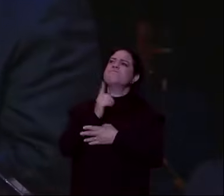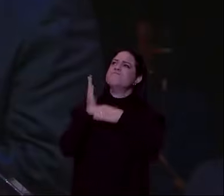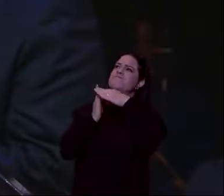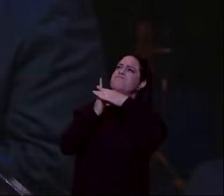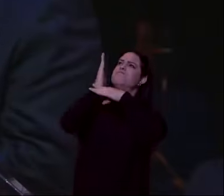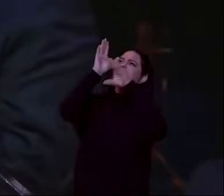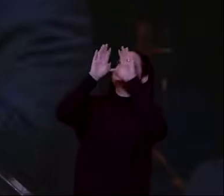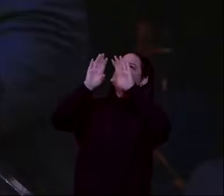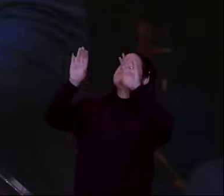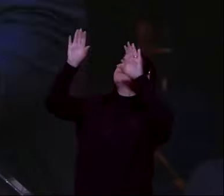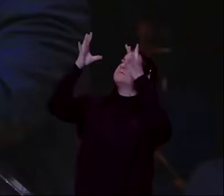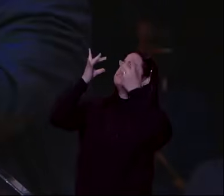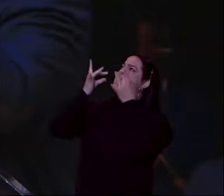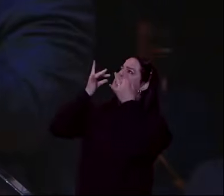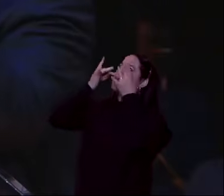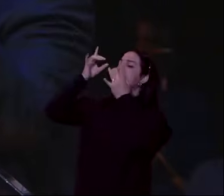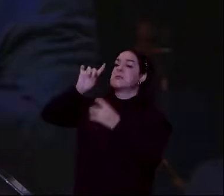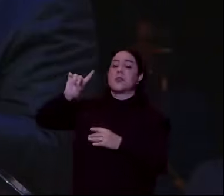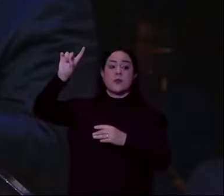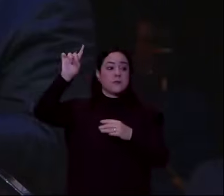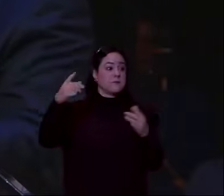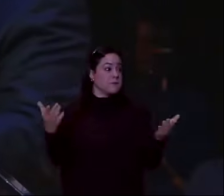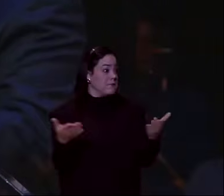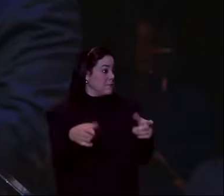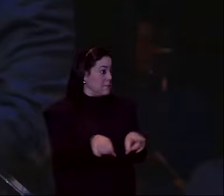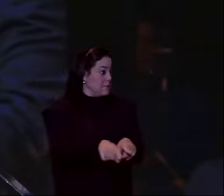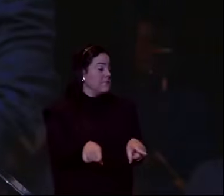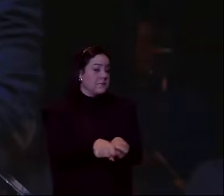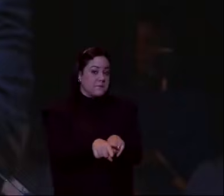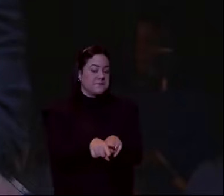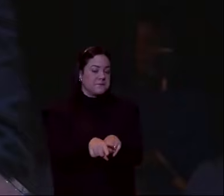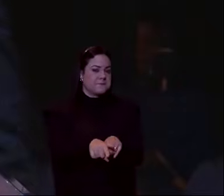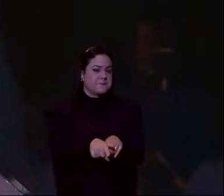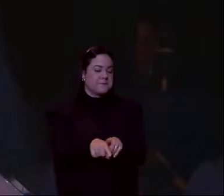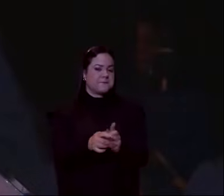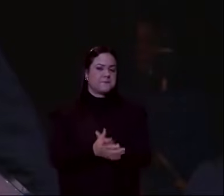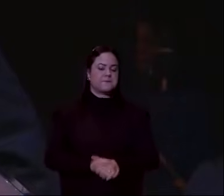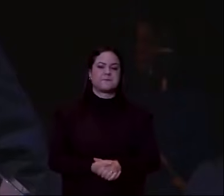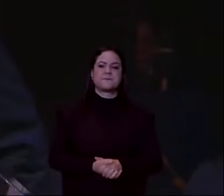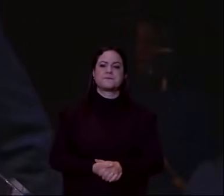celestiais na presença dele, quanto estão hoje e agora.